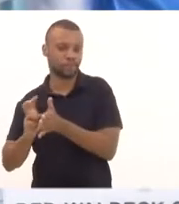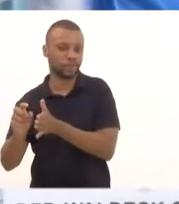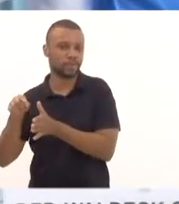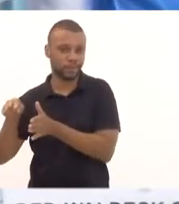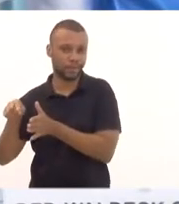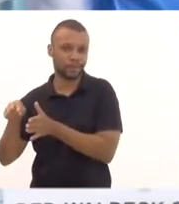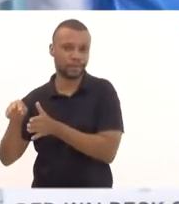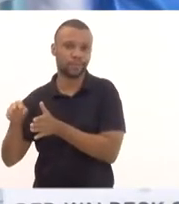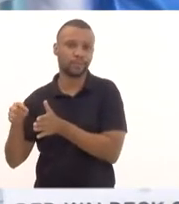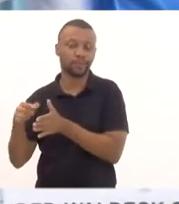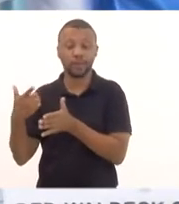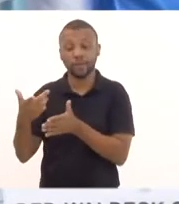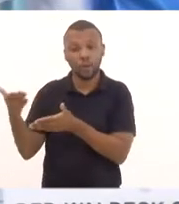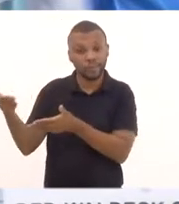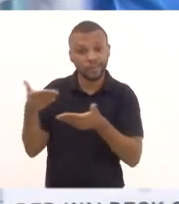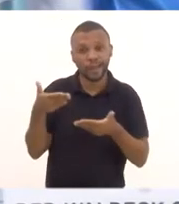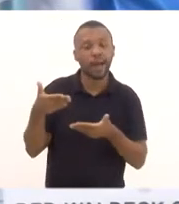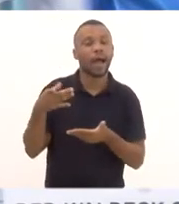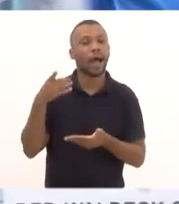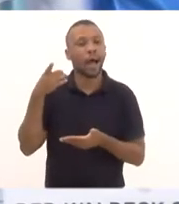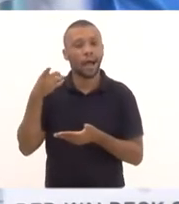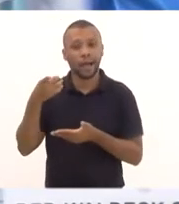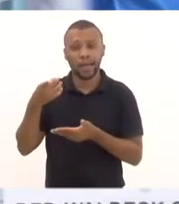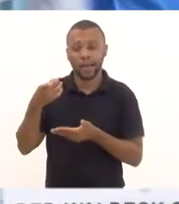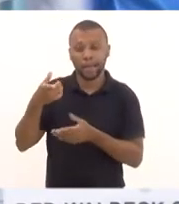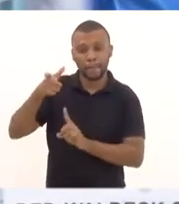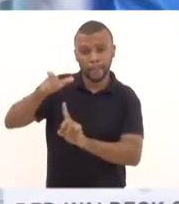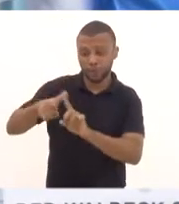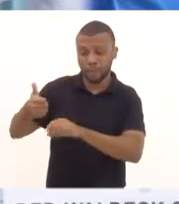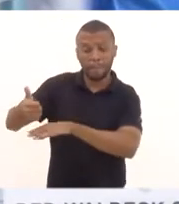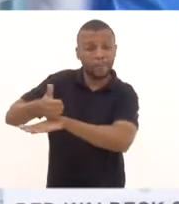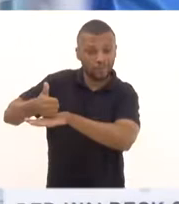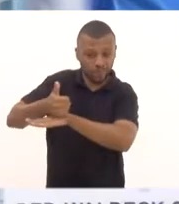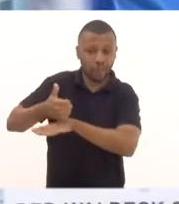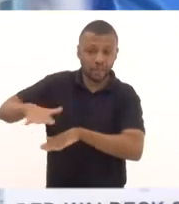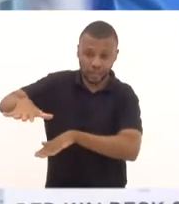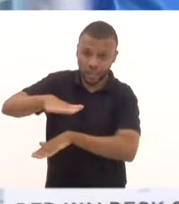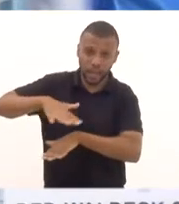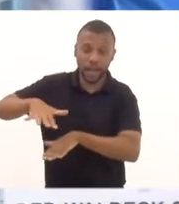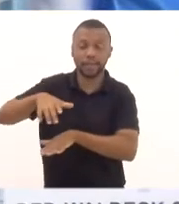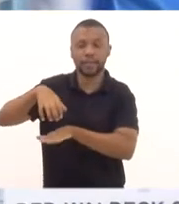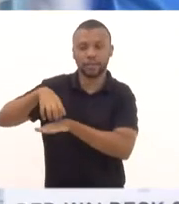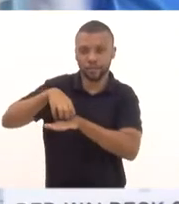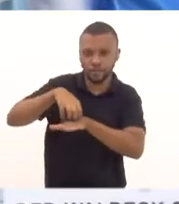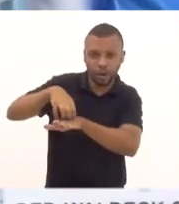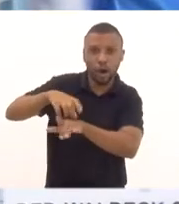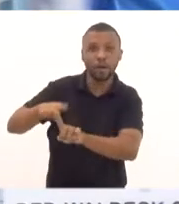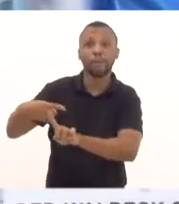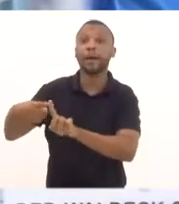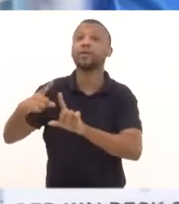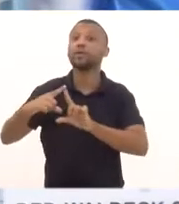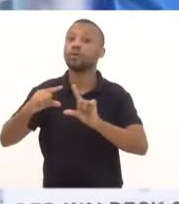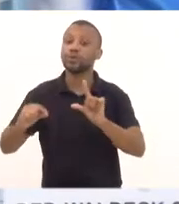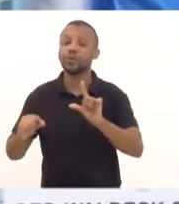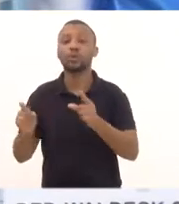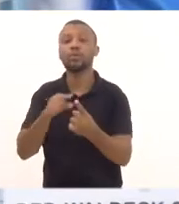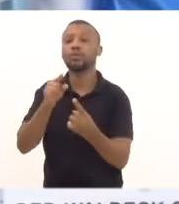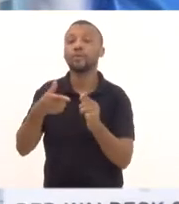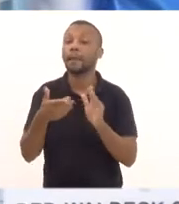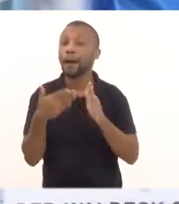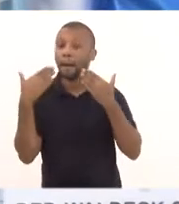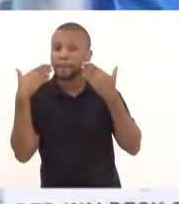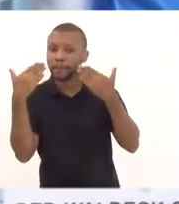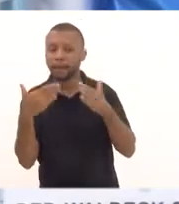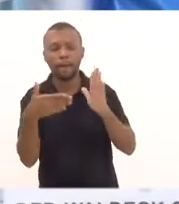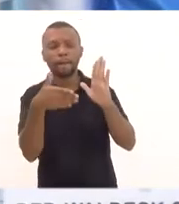do espólio waldeck Ltda especialistas em transporte e logística Ferroviária apresentar soluções sustentáveis para as melhorias